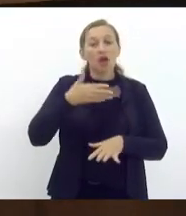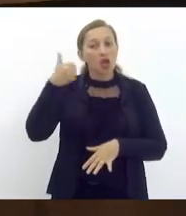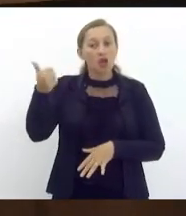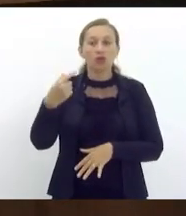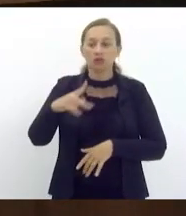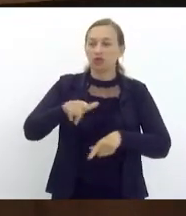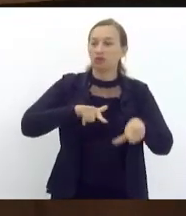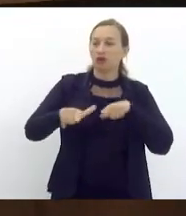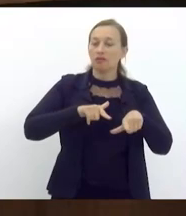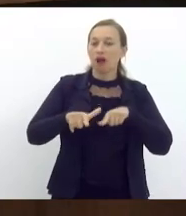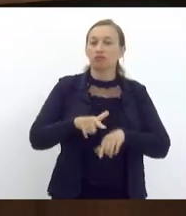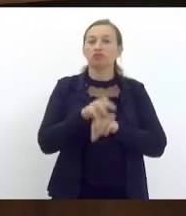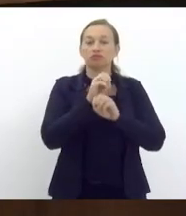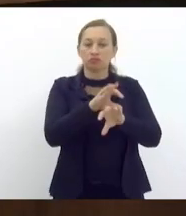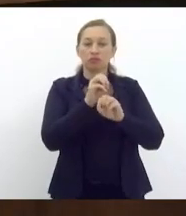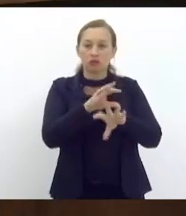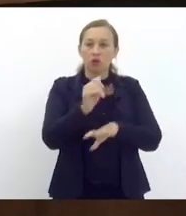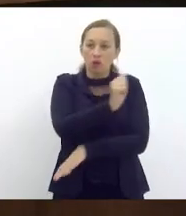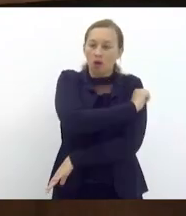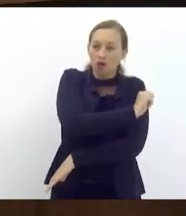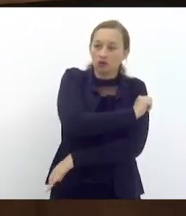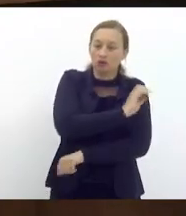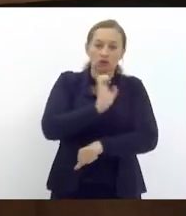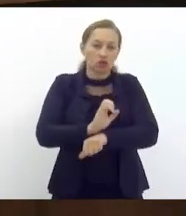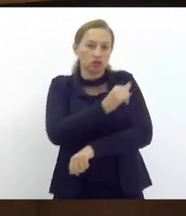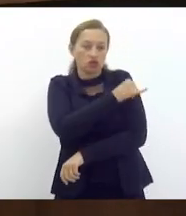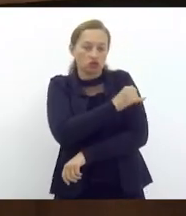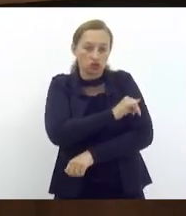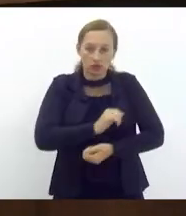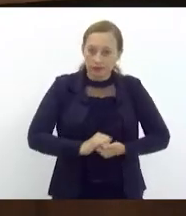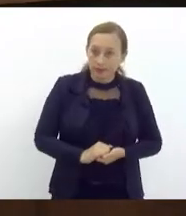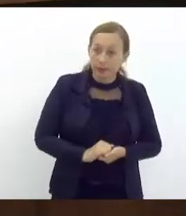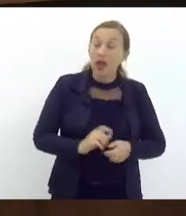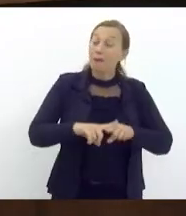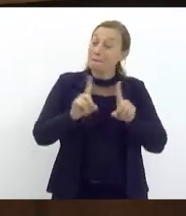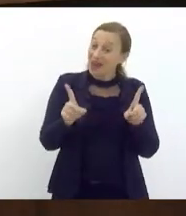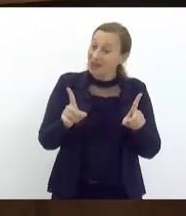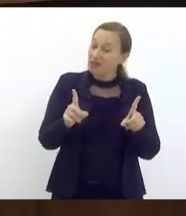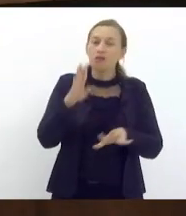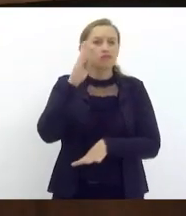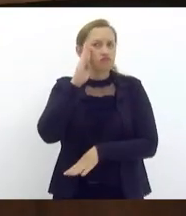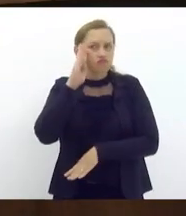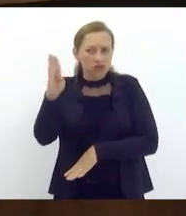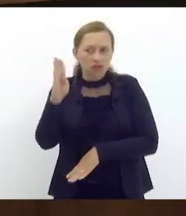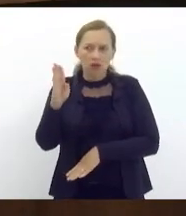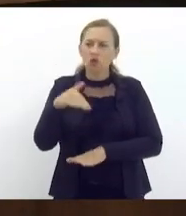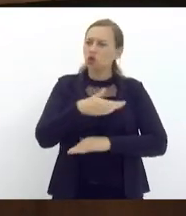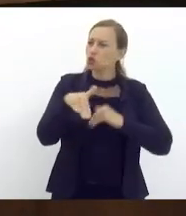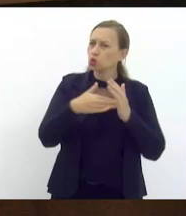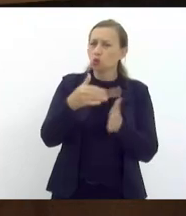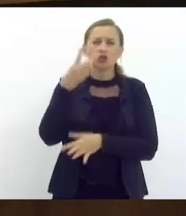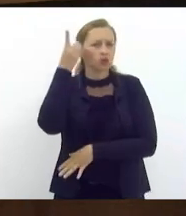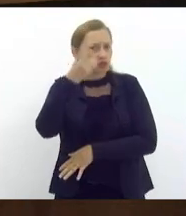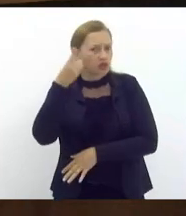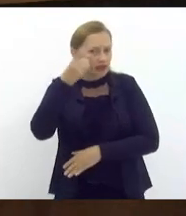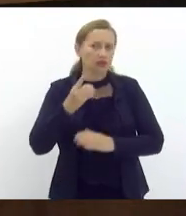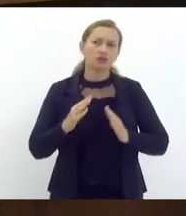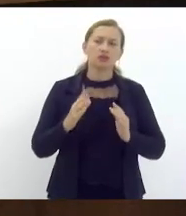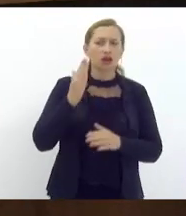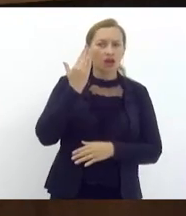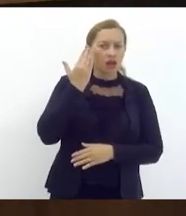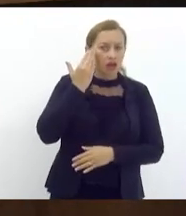à educação ao aluno do Estado do Rio de Janeiro mas é fundamental que todos os deputados dessa casa